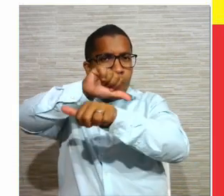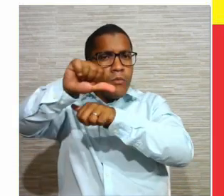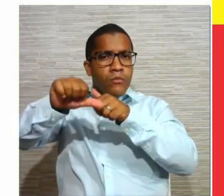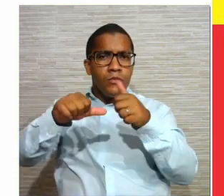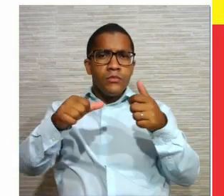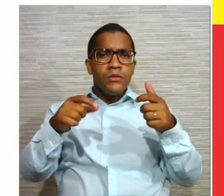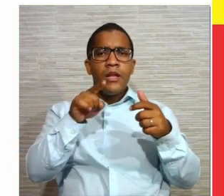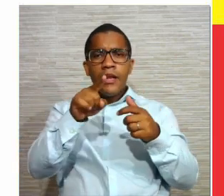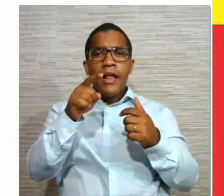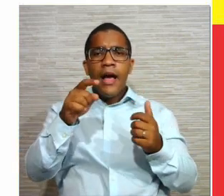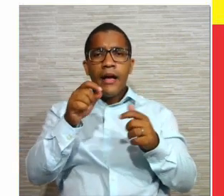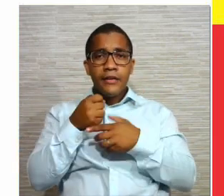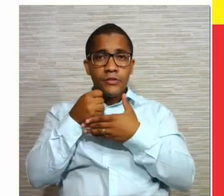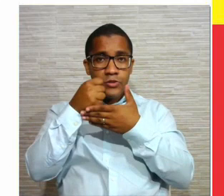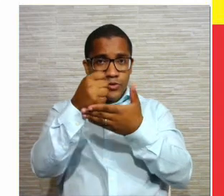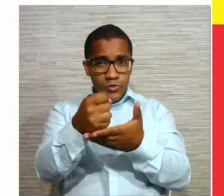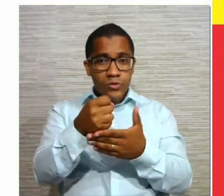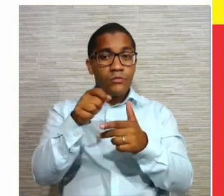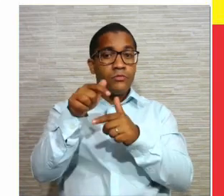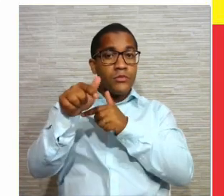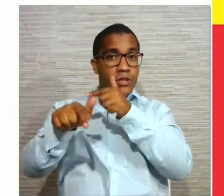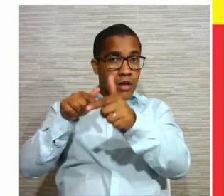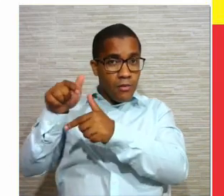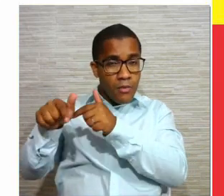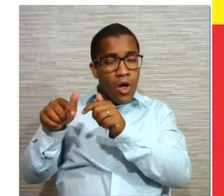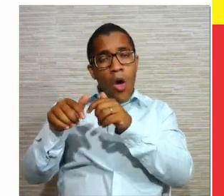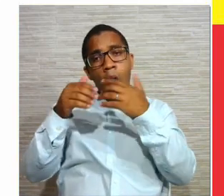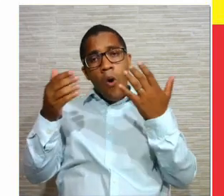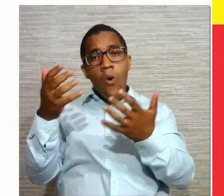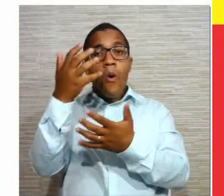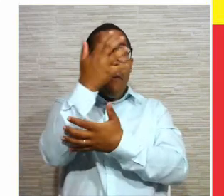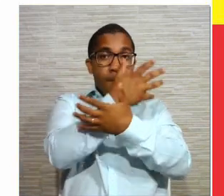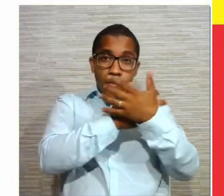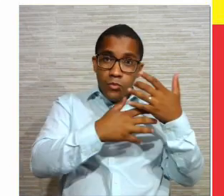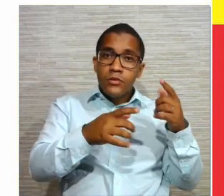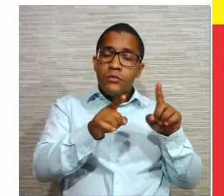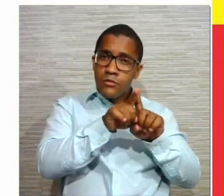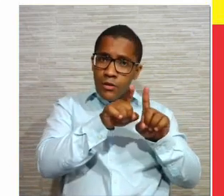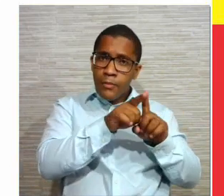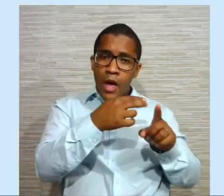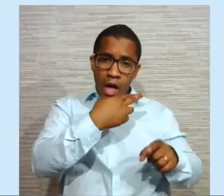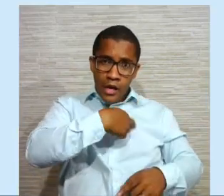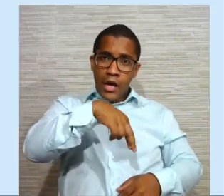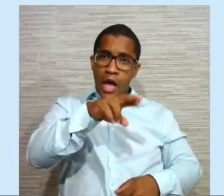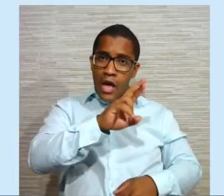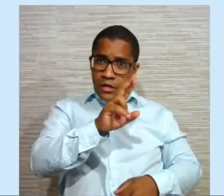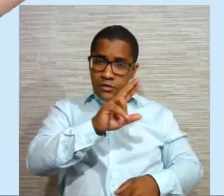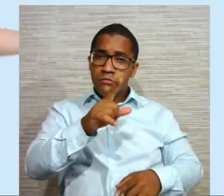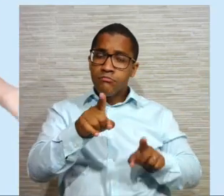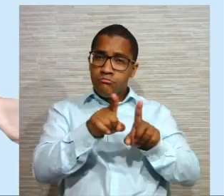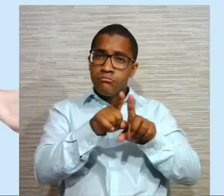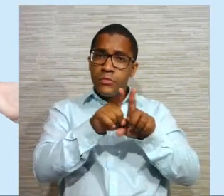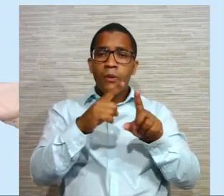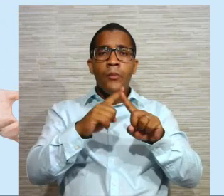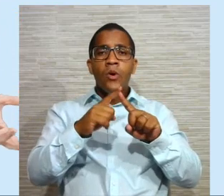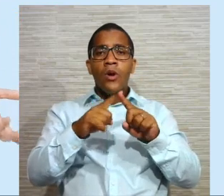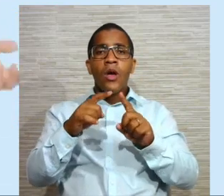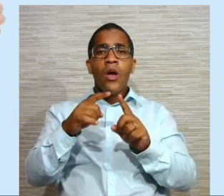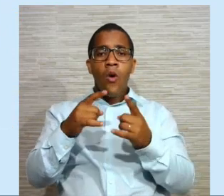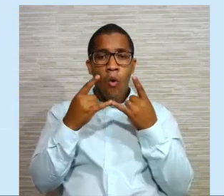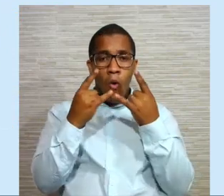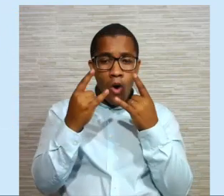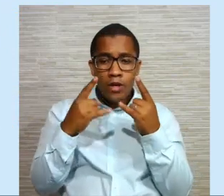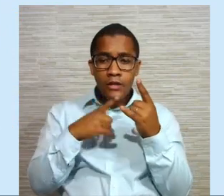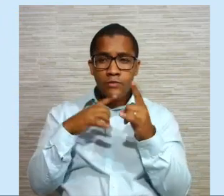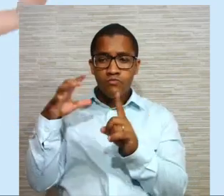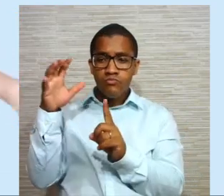de suporte para o trabalho ou cantos religiosos também, né? Porque o rock ele vai sofrer várias influências,